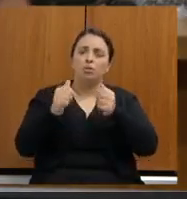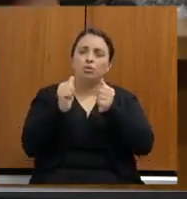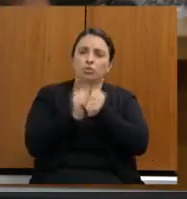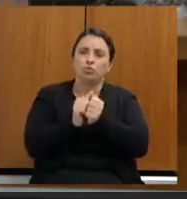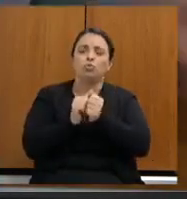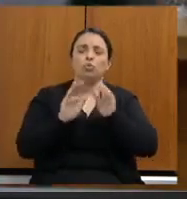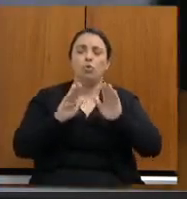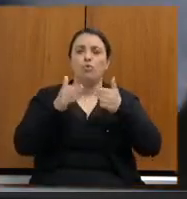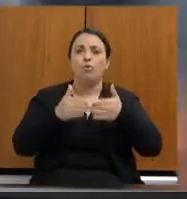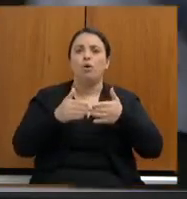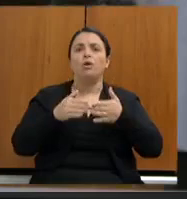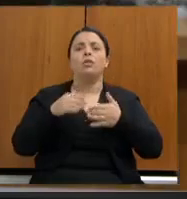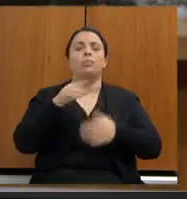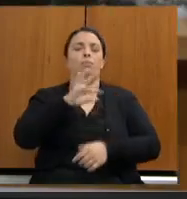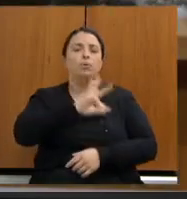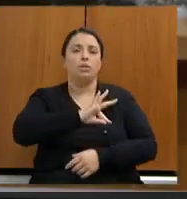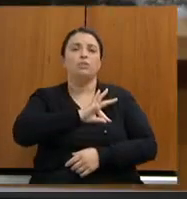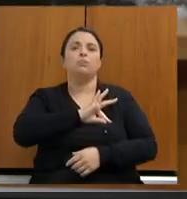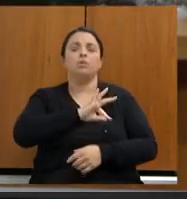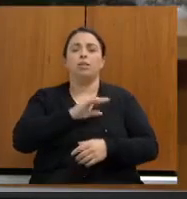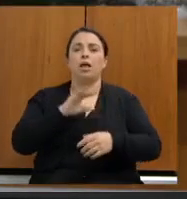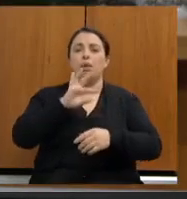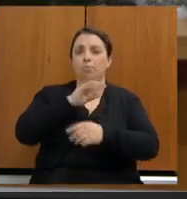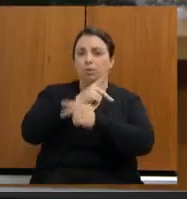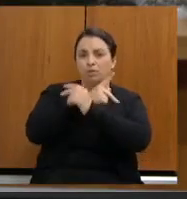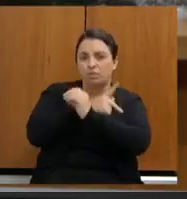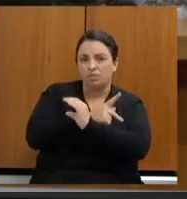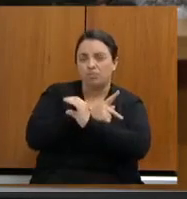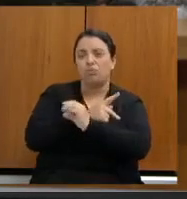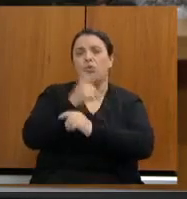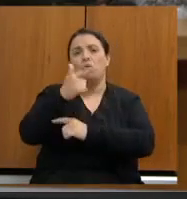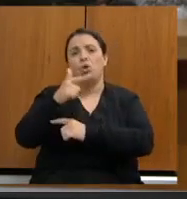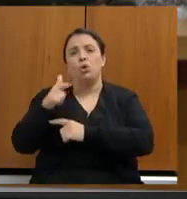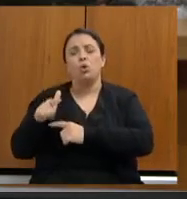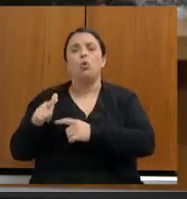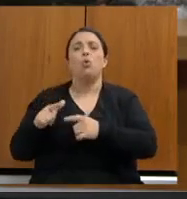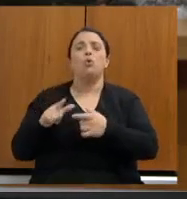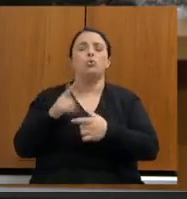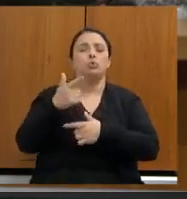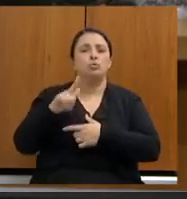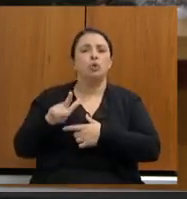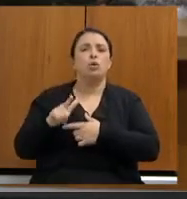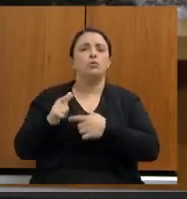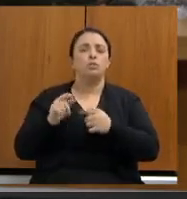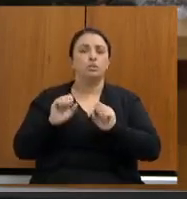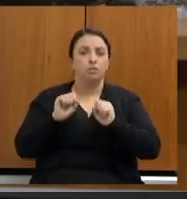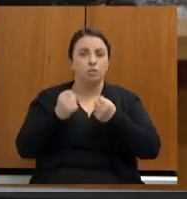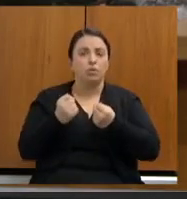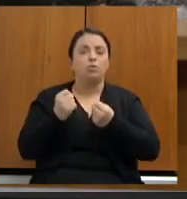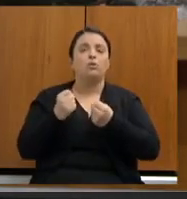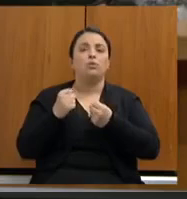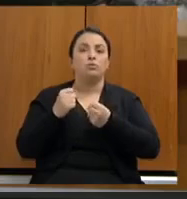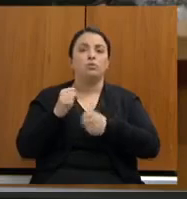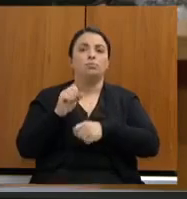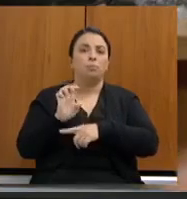militar do Corpo de Bombeiros Polícia Civil de todos os órgãos e funcionários da Segurança Pública